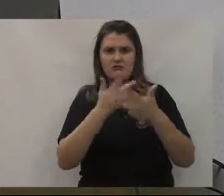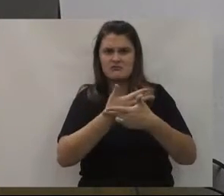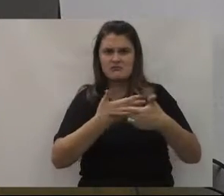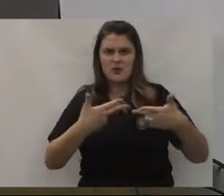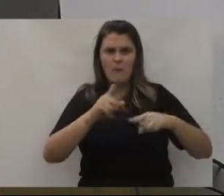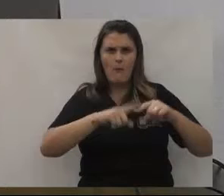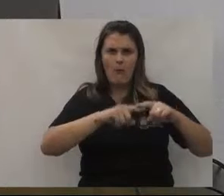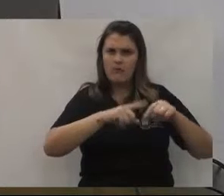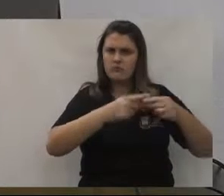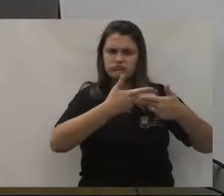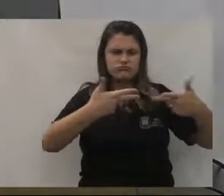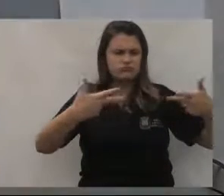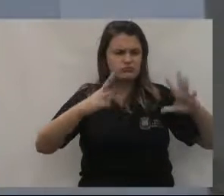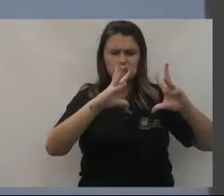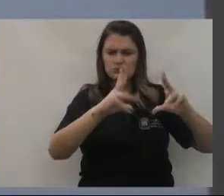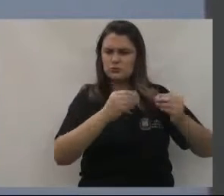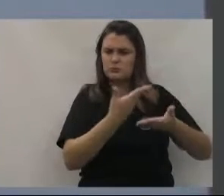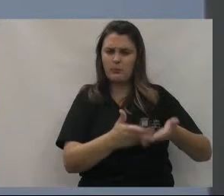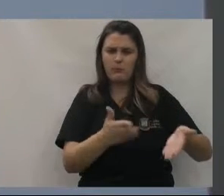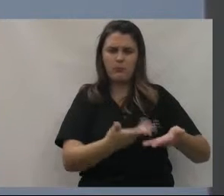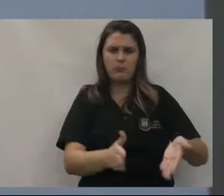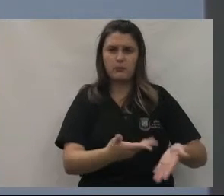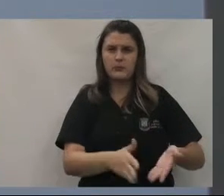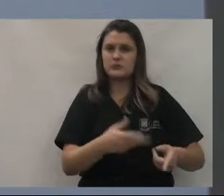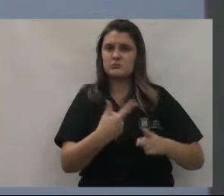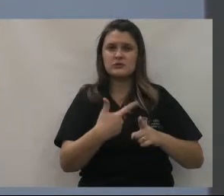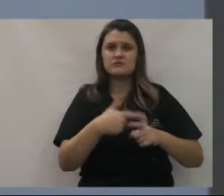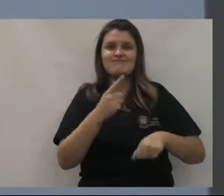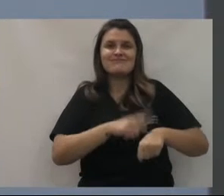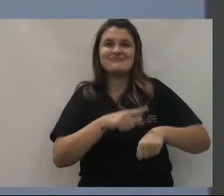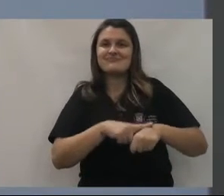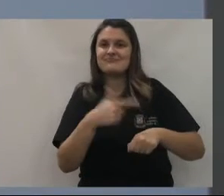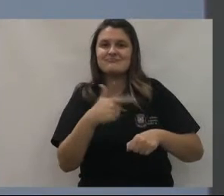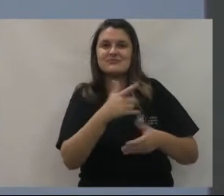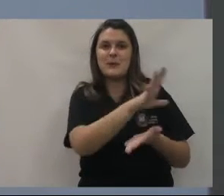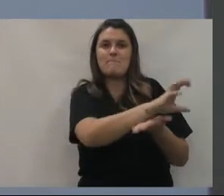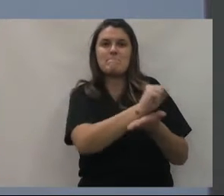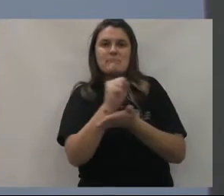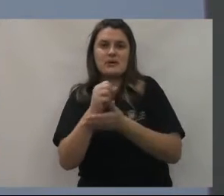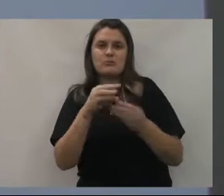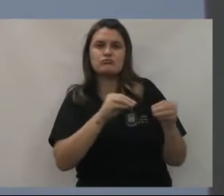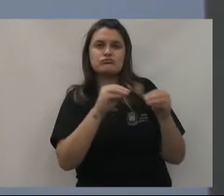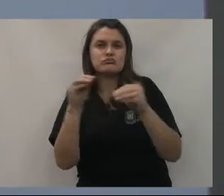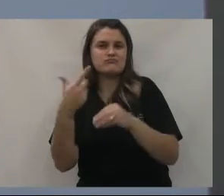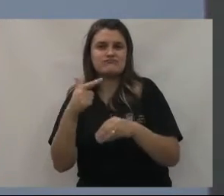90% das pessoas ribeirinhas perderam tudo que tinham, que não deu tempo de tirar.